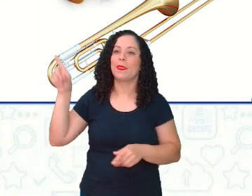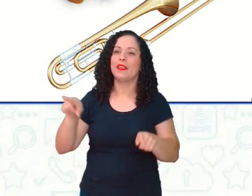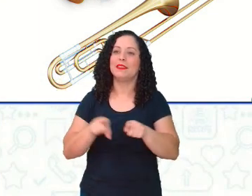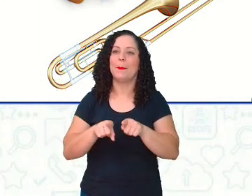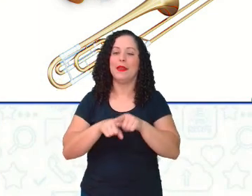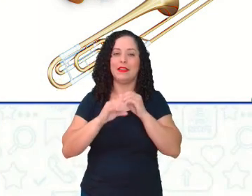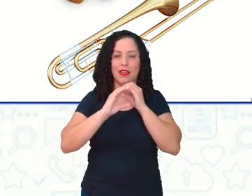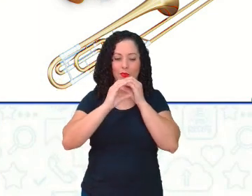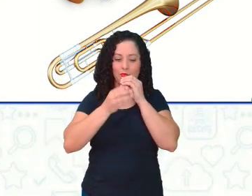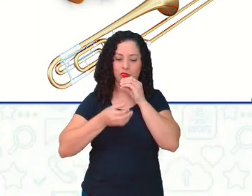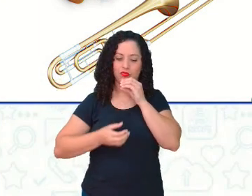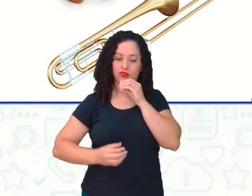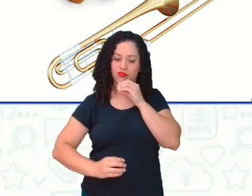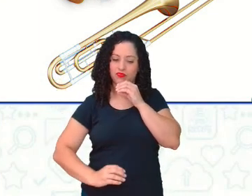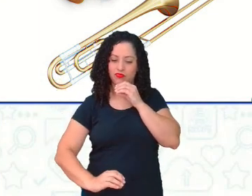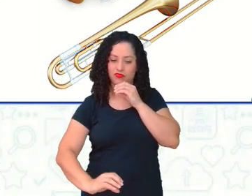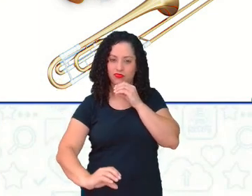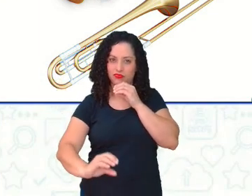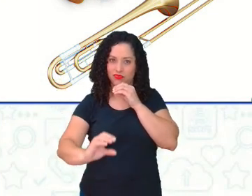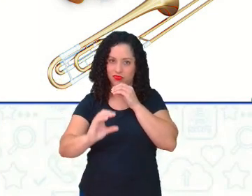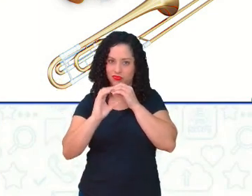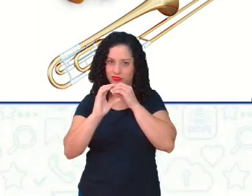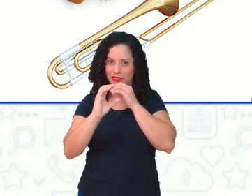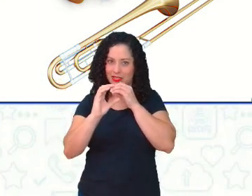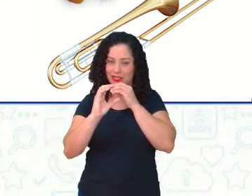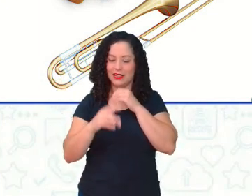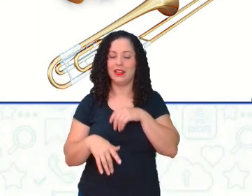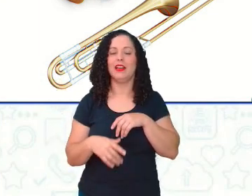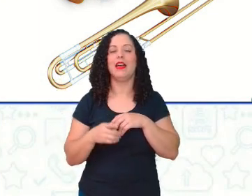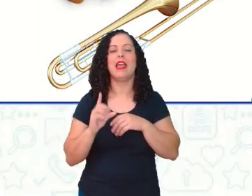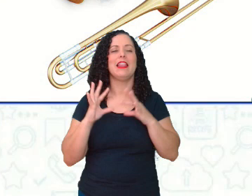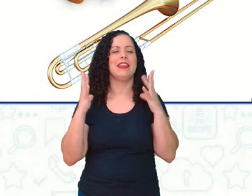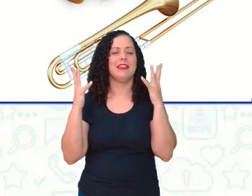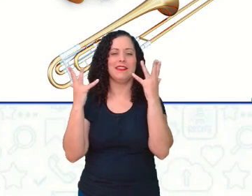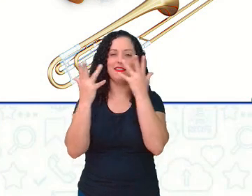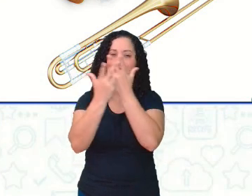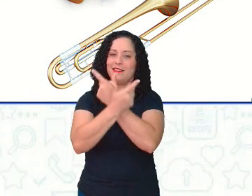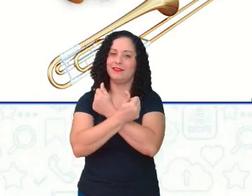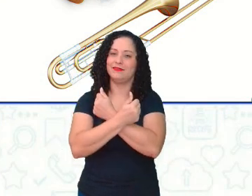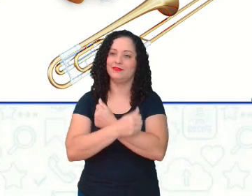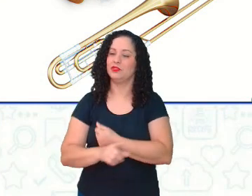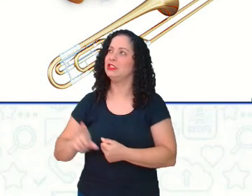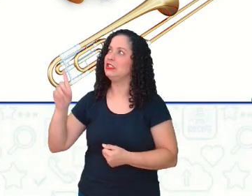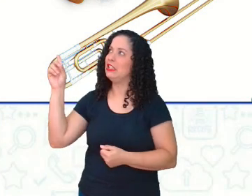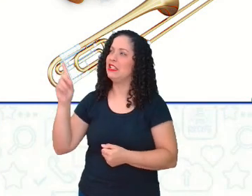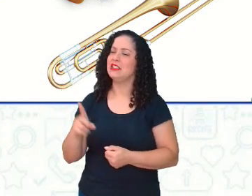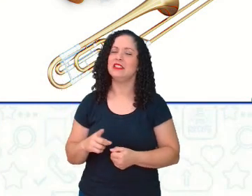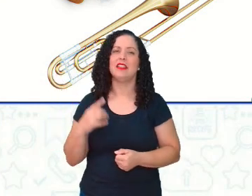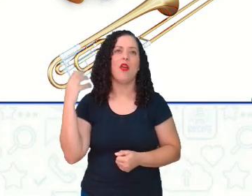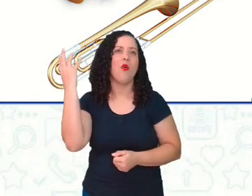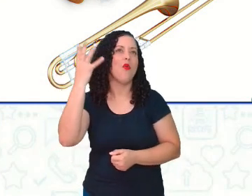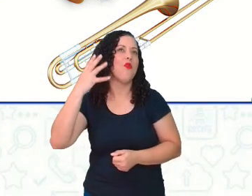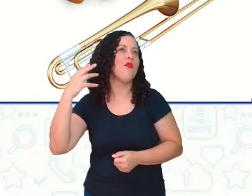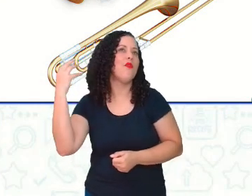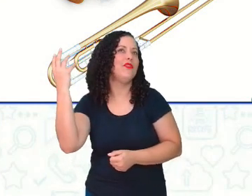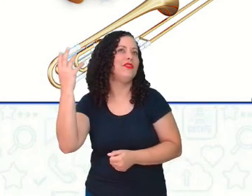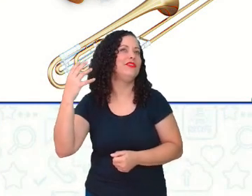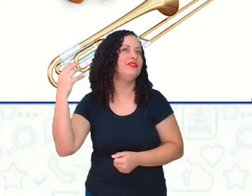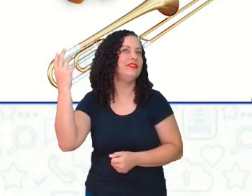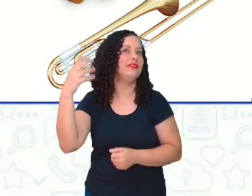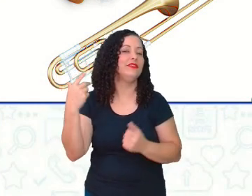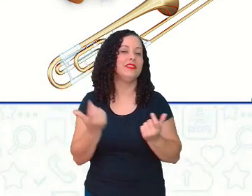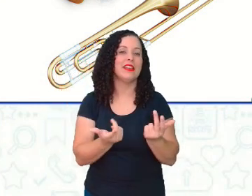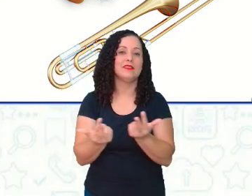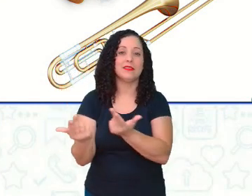instrumento belíssimo. Eu amo. Dizem os estudiosos que o saxofone, o som do saxofone, ele se aproxima muito do som